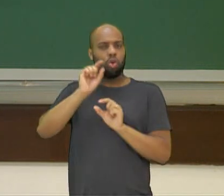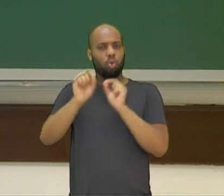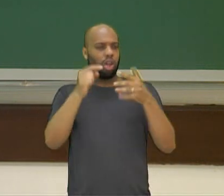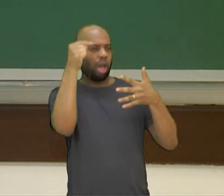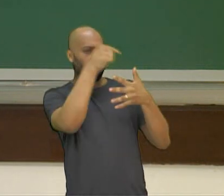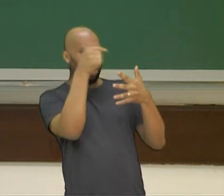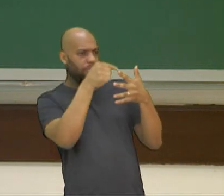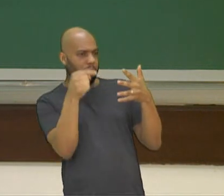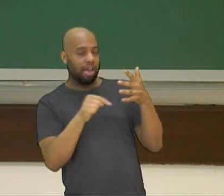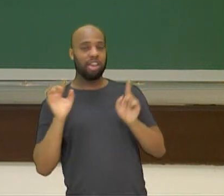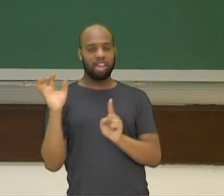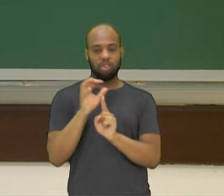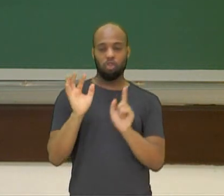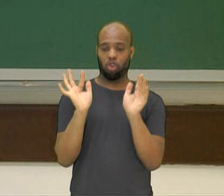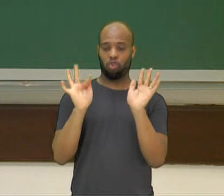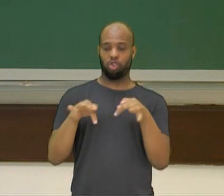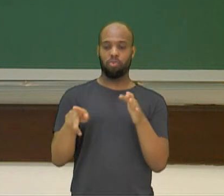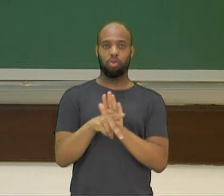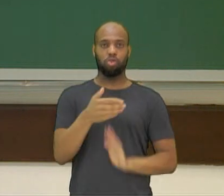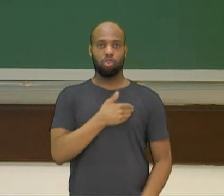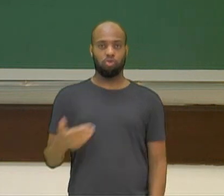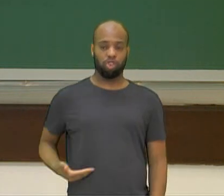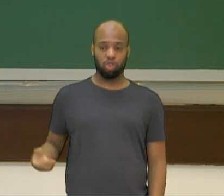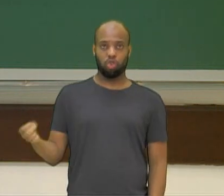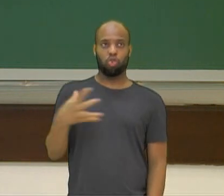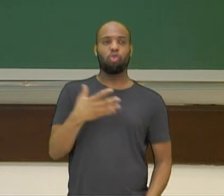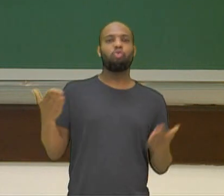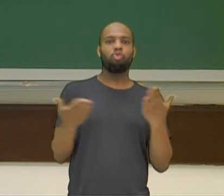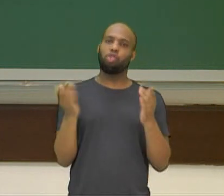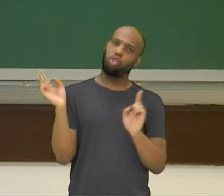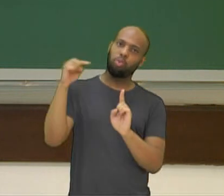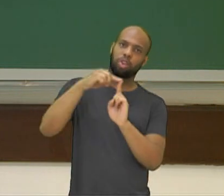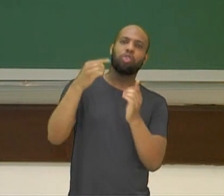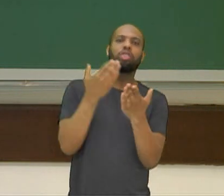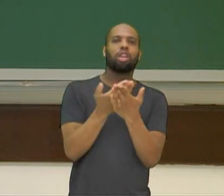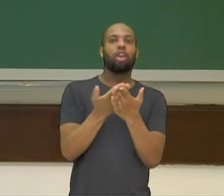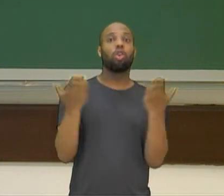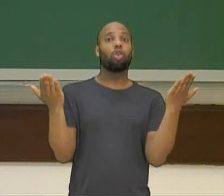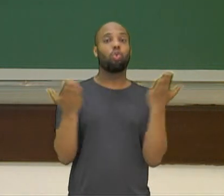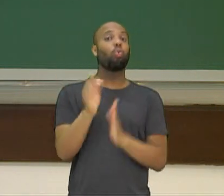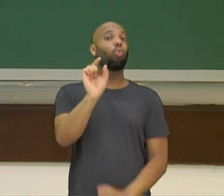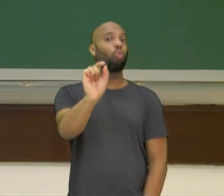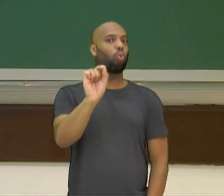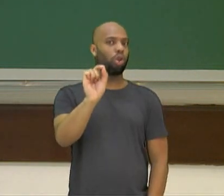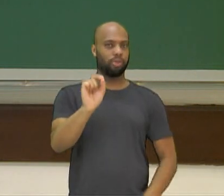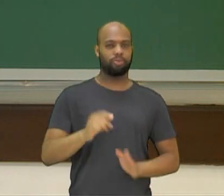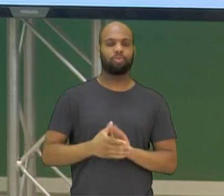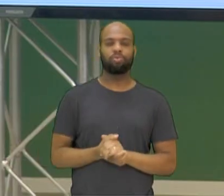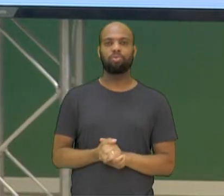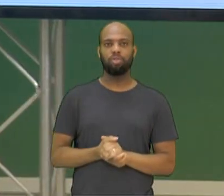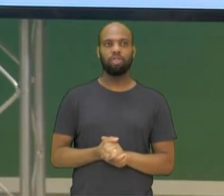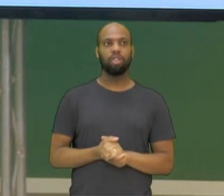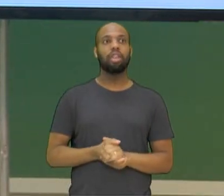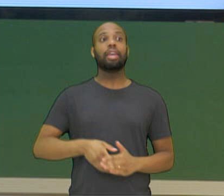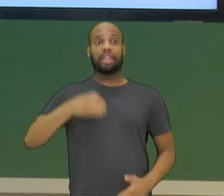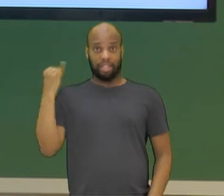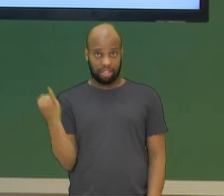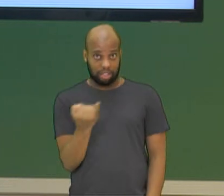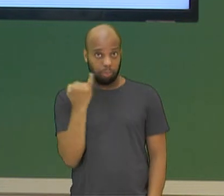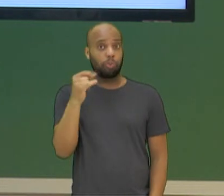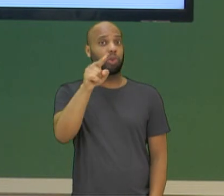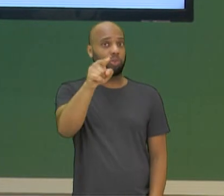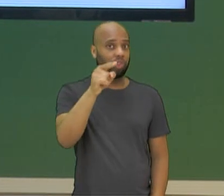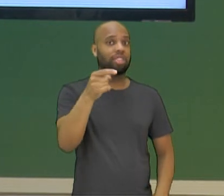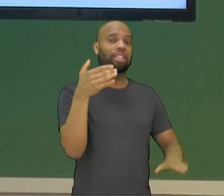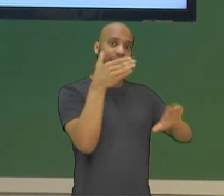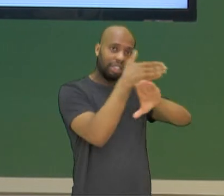ao fim do Estado Novo. Primeiramente, vamos para os objetivos da aula de hoje. E não esqueçam, alunos e alunas,